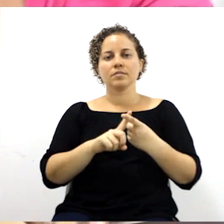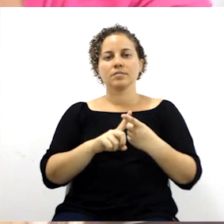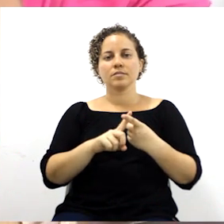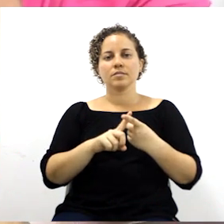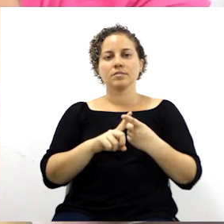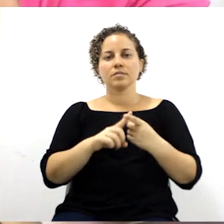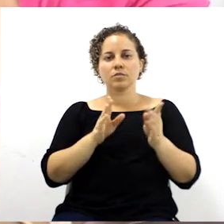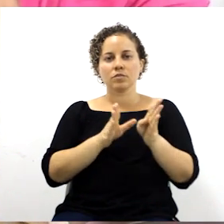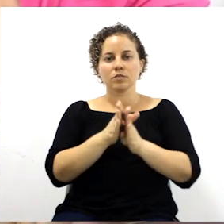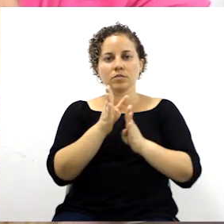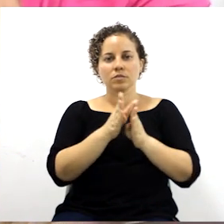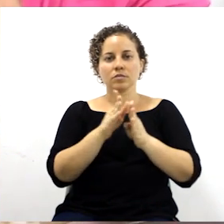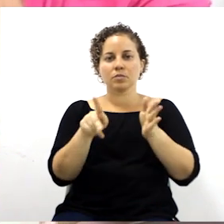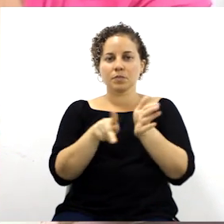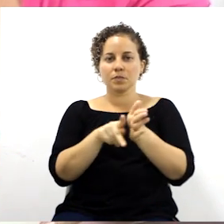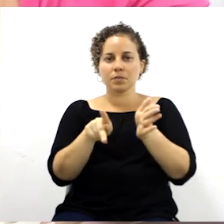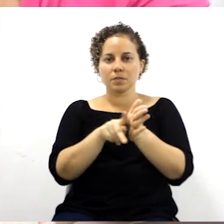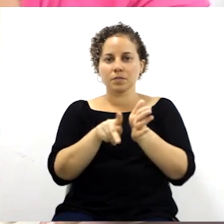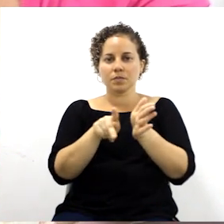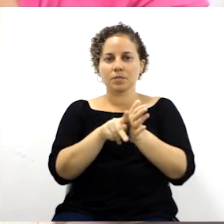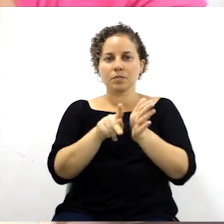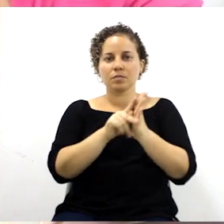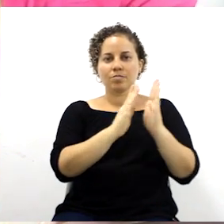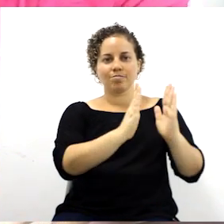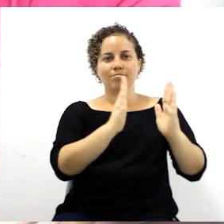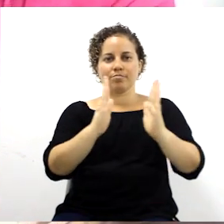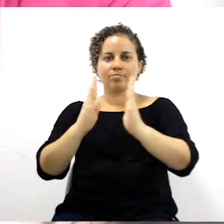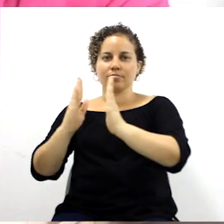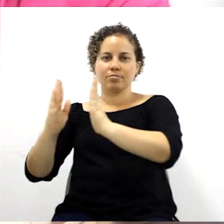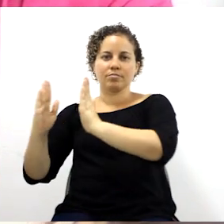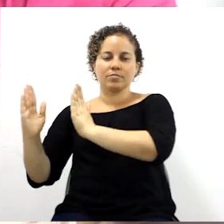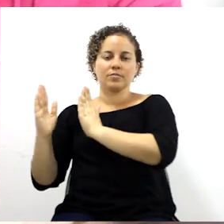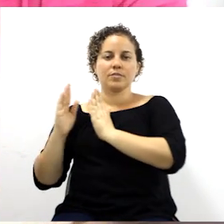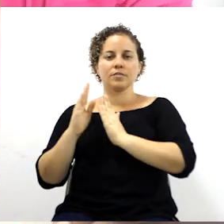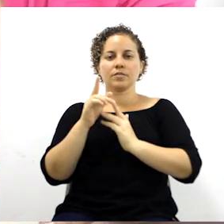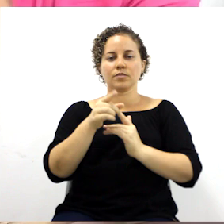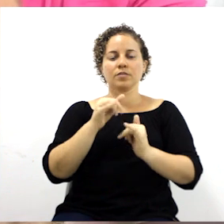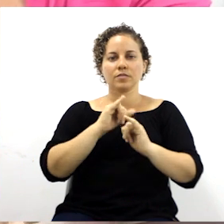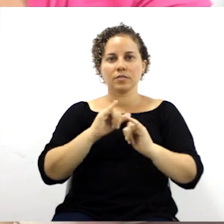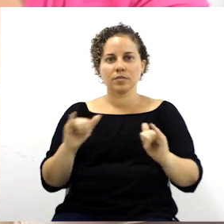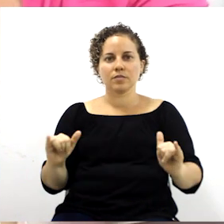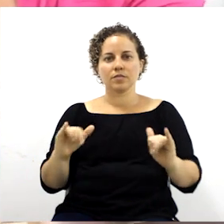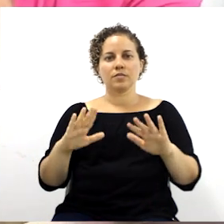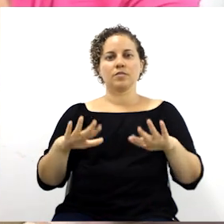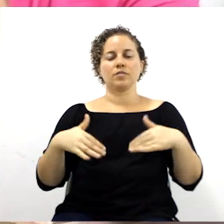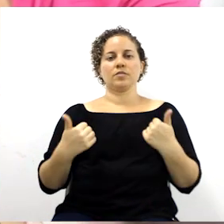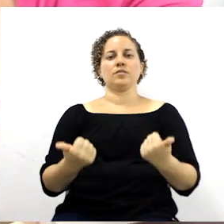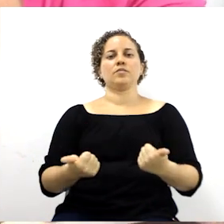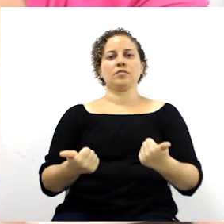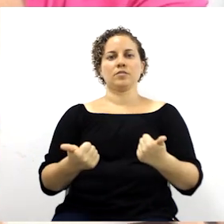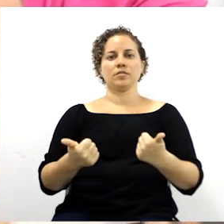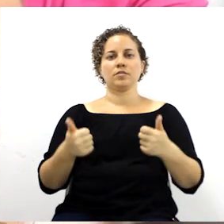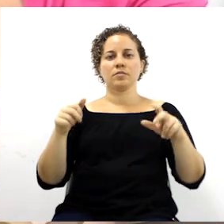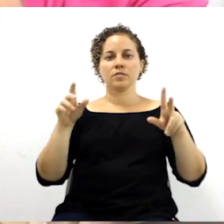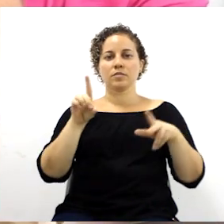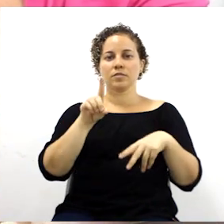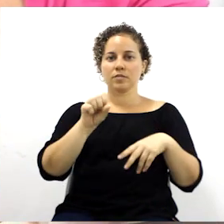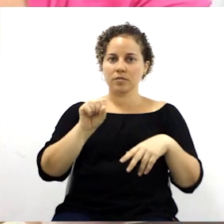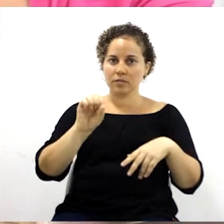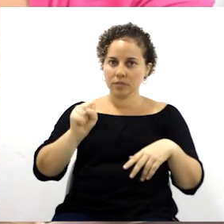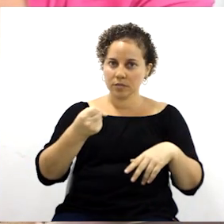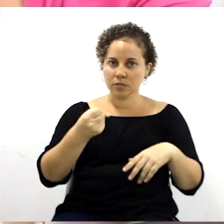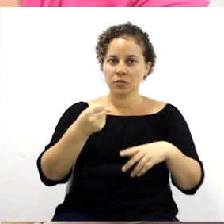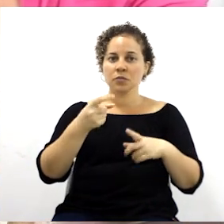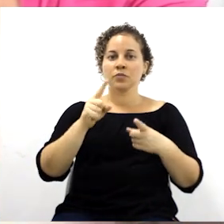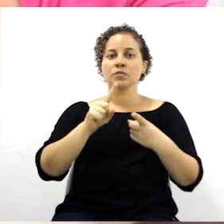de repente, os guias de seção são utilizados para você divulgar melhor algum dado relativo àquela seção.